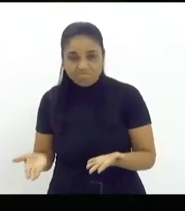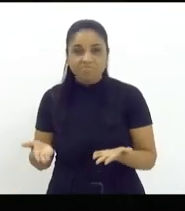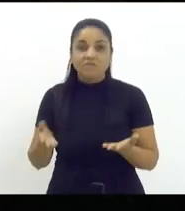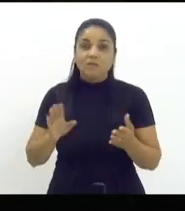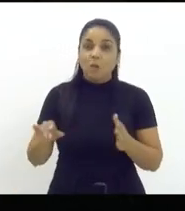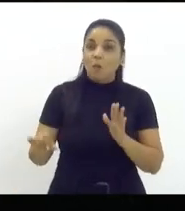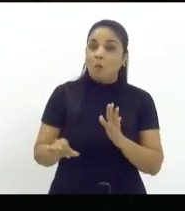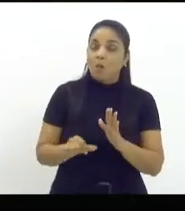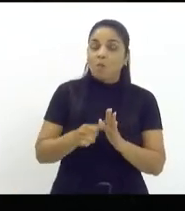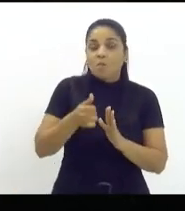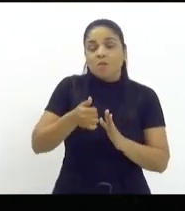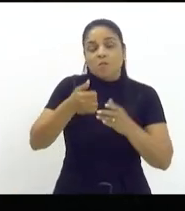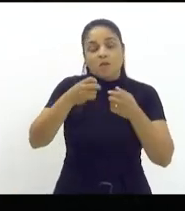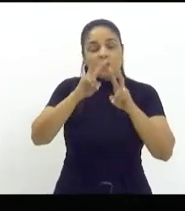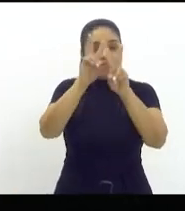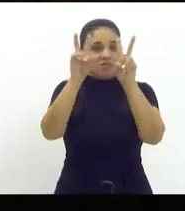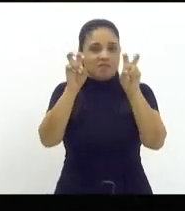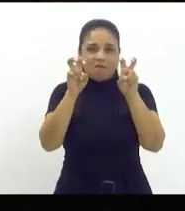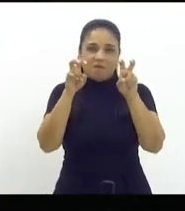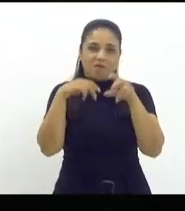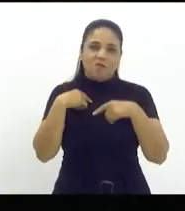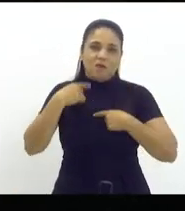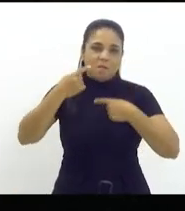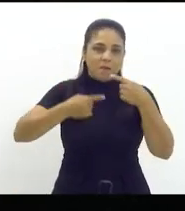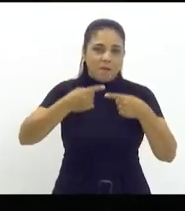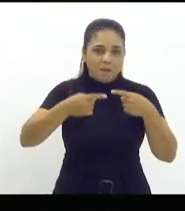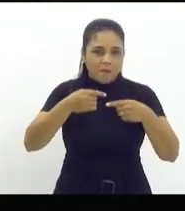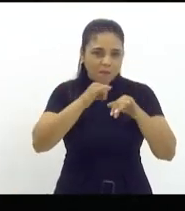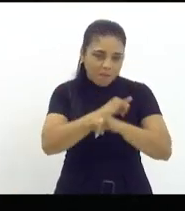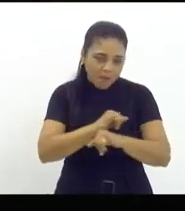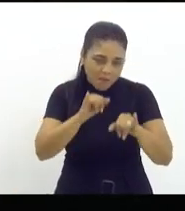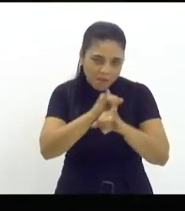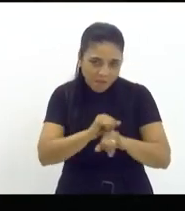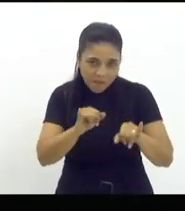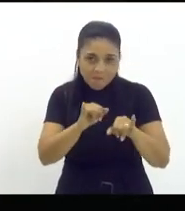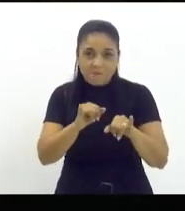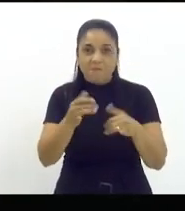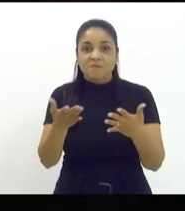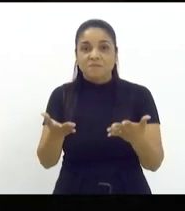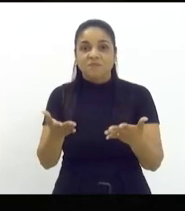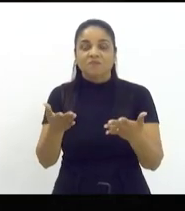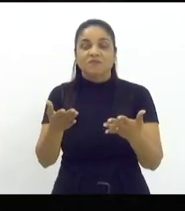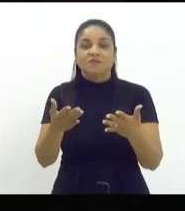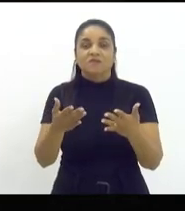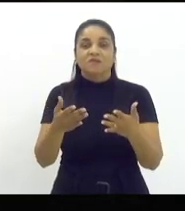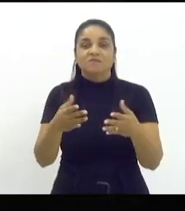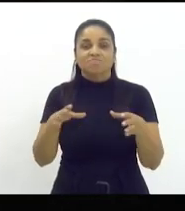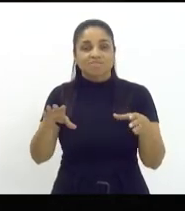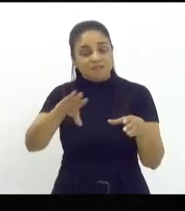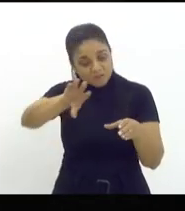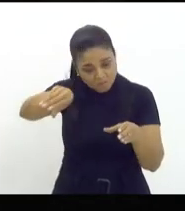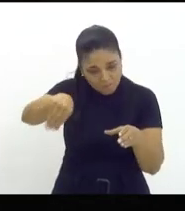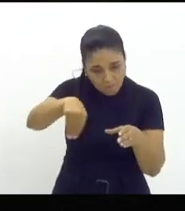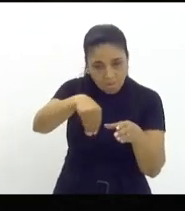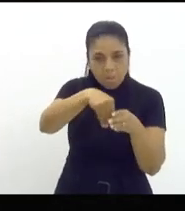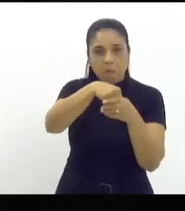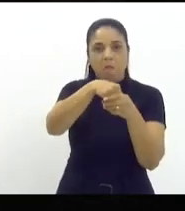tema que eu queria aqui realçar e nesse bojo